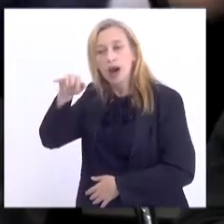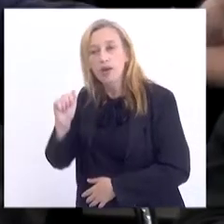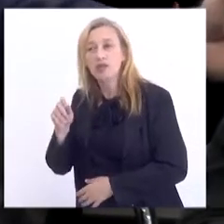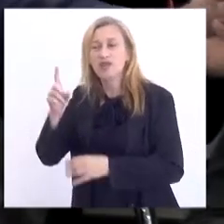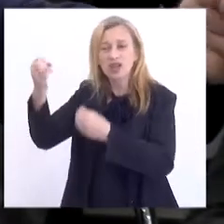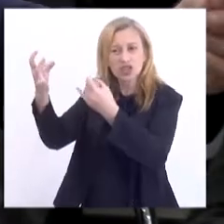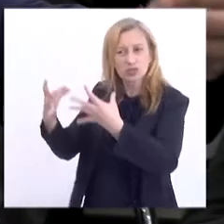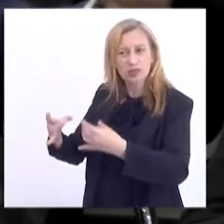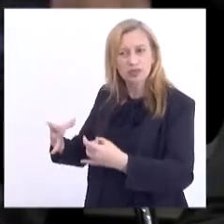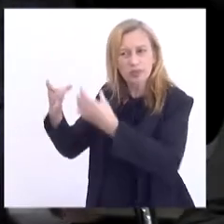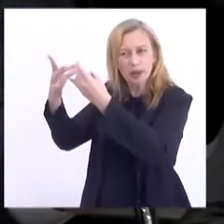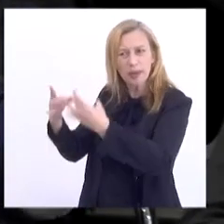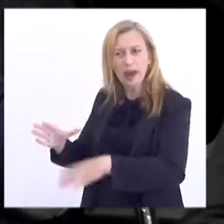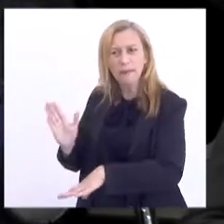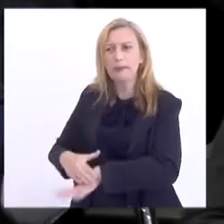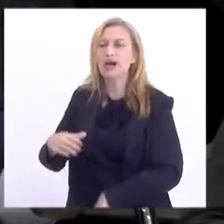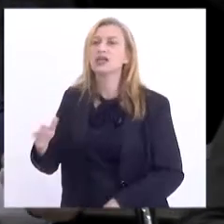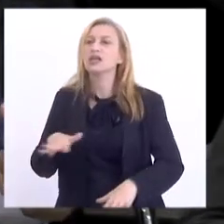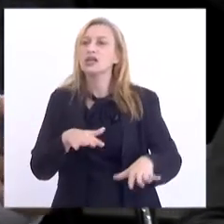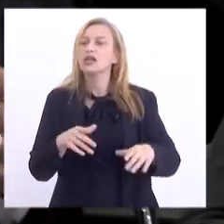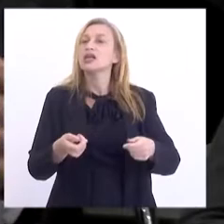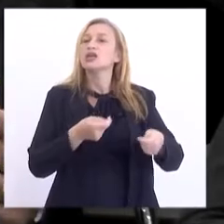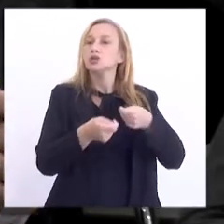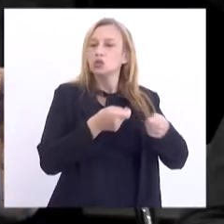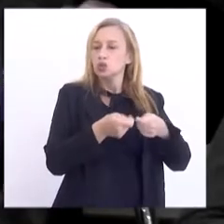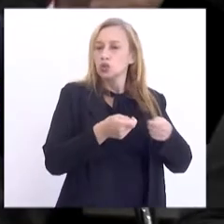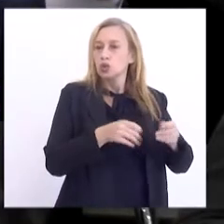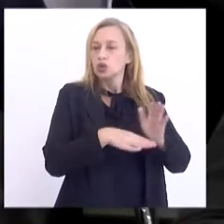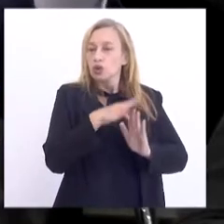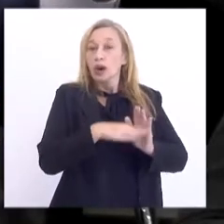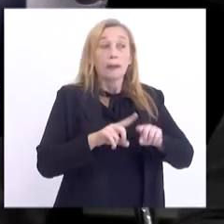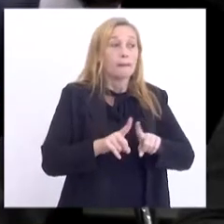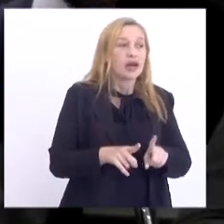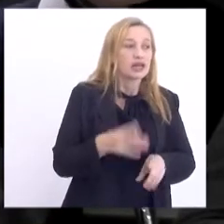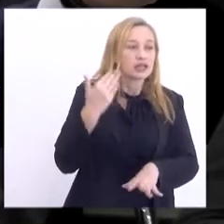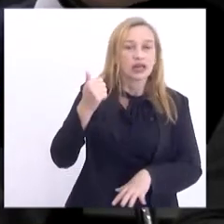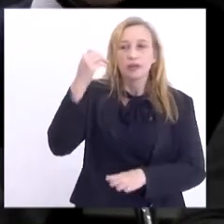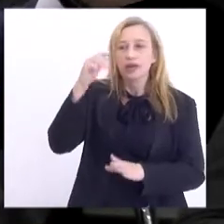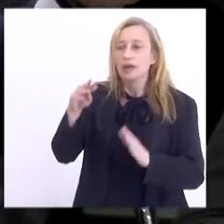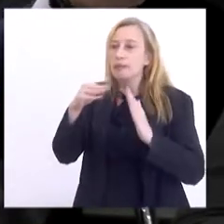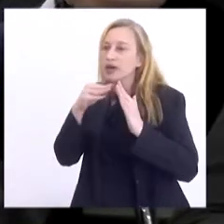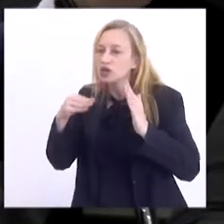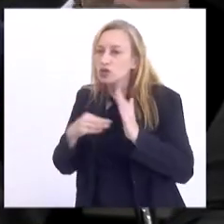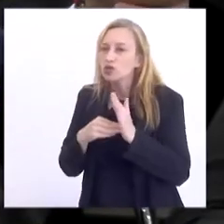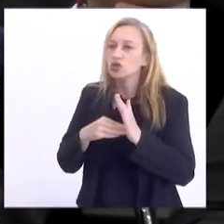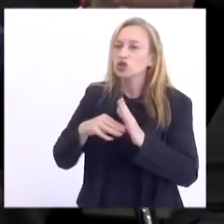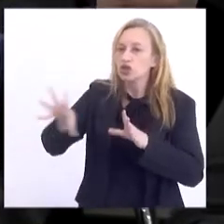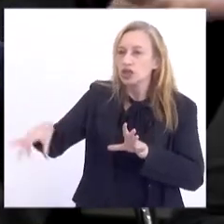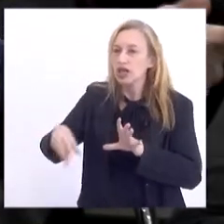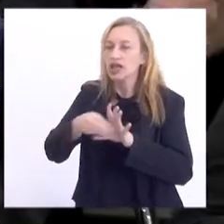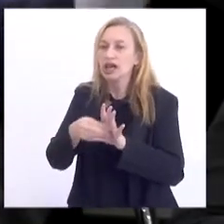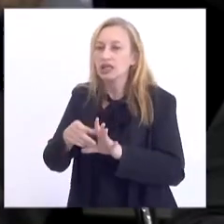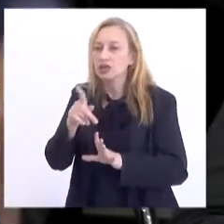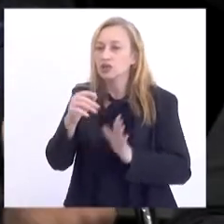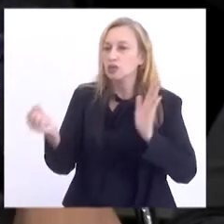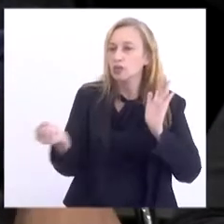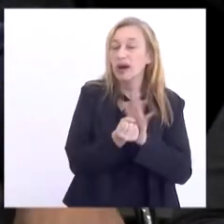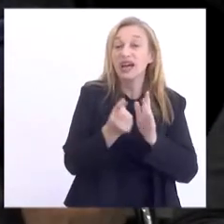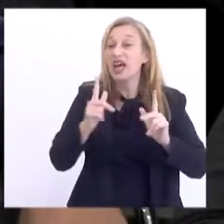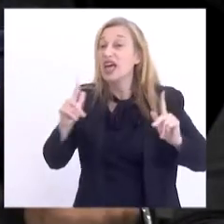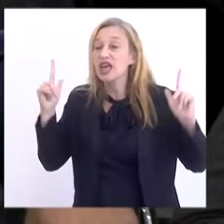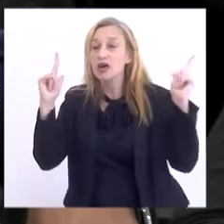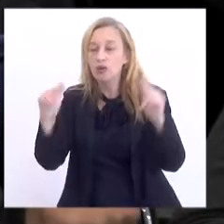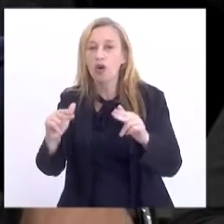vai explicar um pouquinho mais de parado esse nível de controle Mas sabe aqui a metodologia implantada no pacto é a